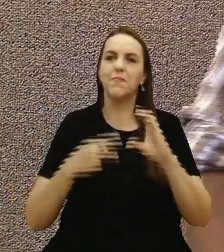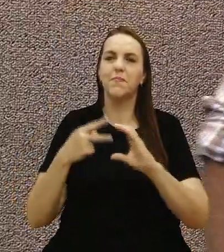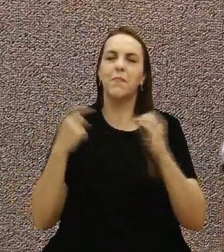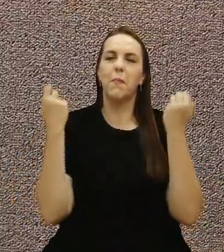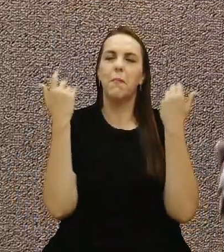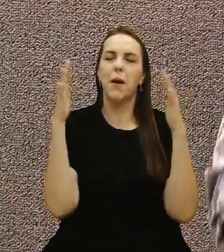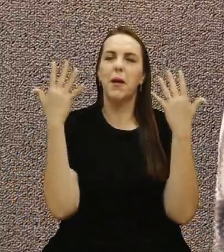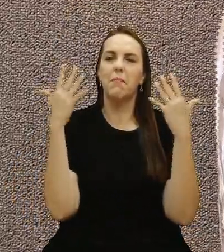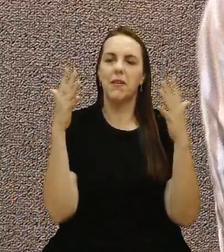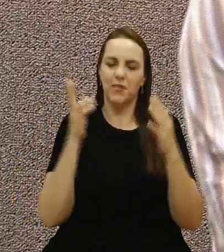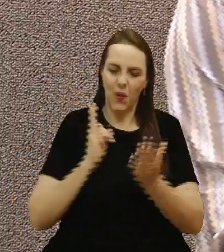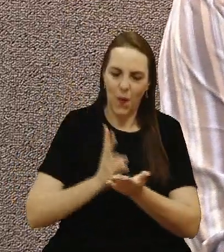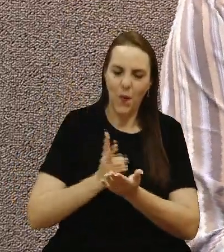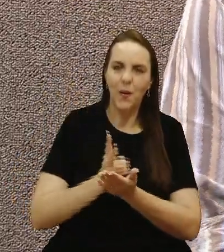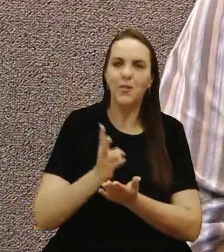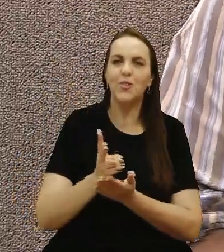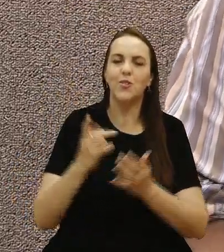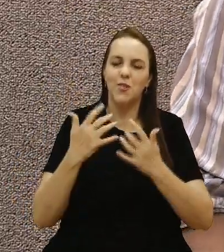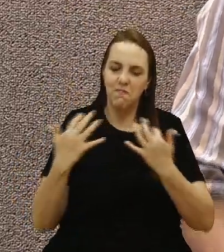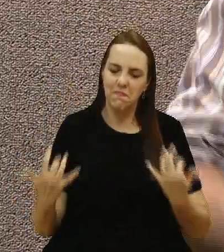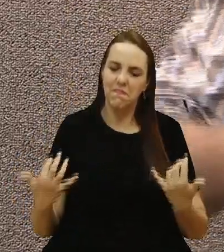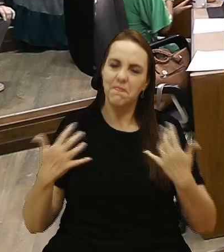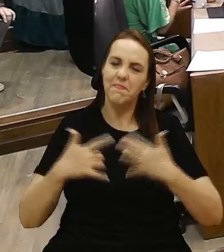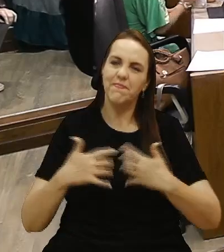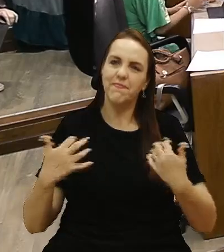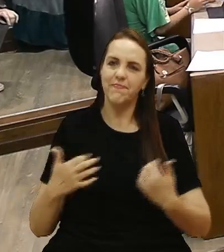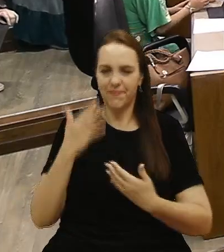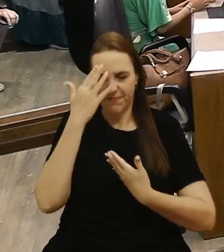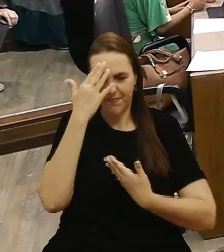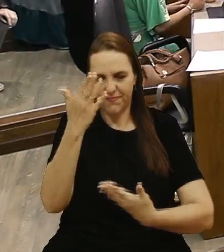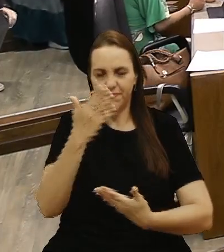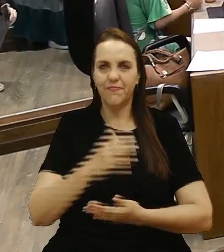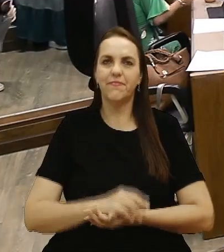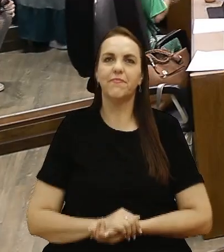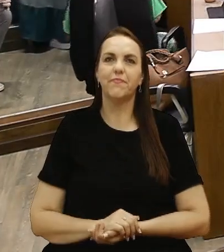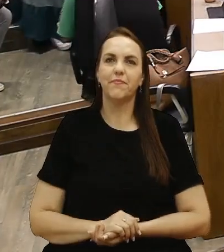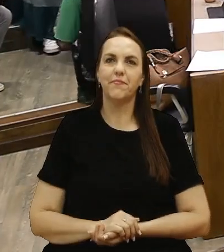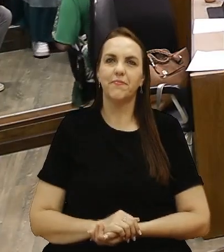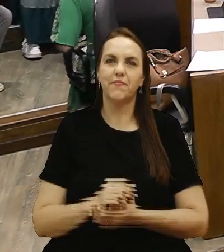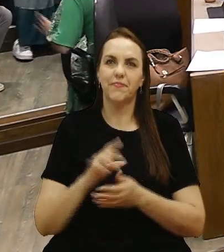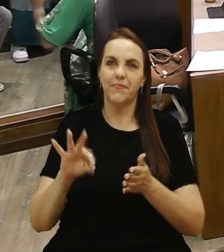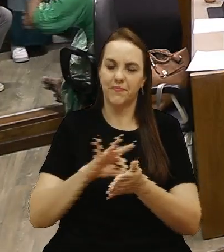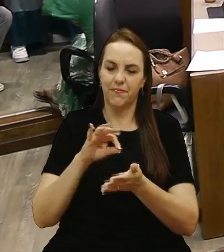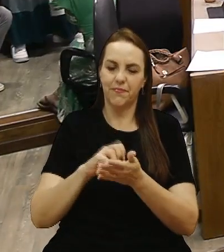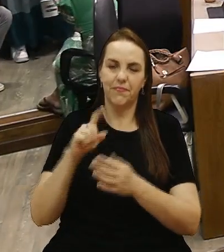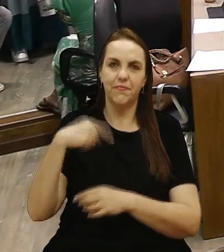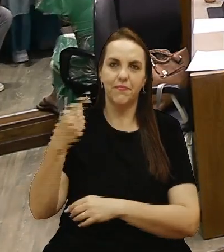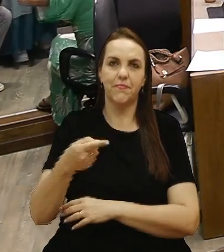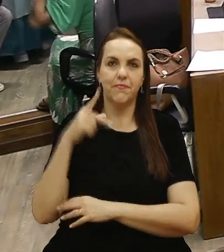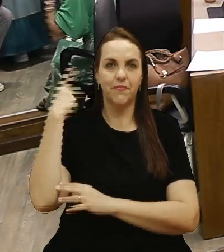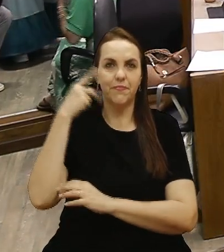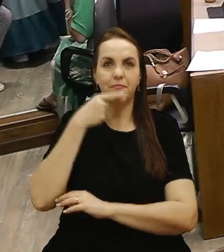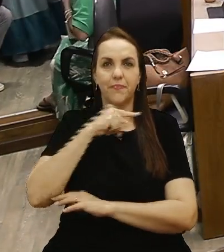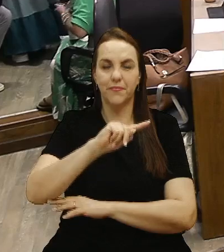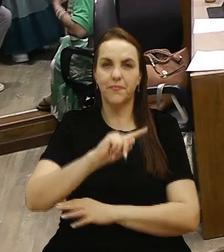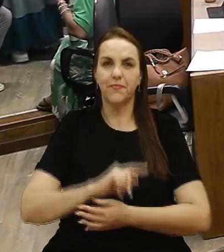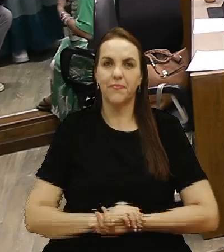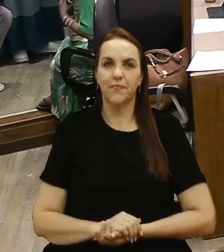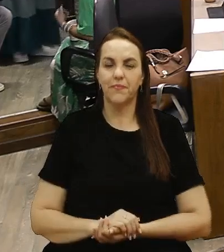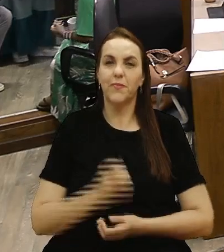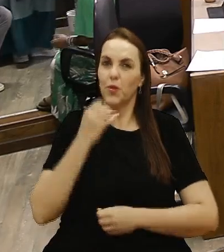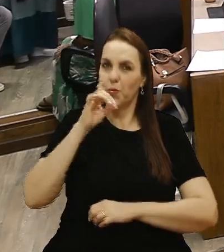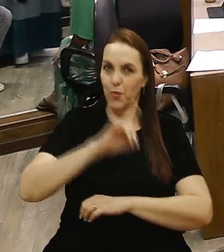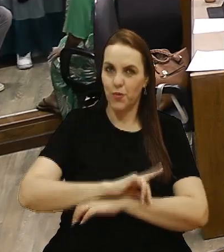Isaac. Continue sendo nosso gaiteiro. Obrigado. Próximo inscrito, vereador Caleb Garbim. Bom